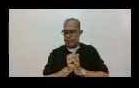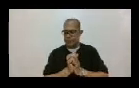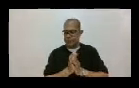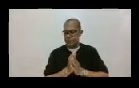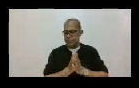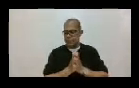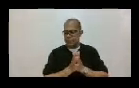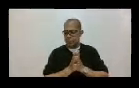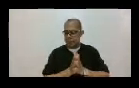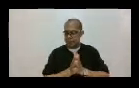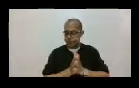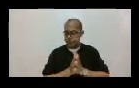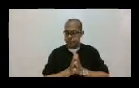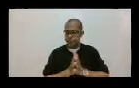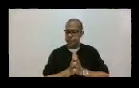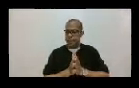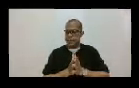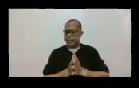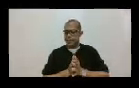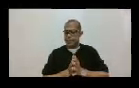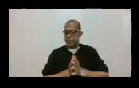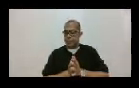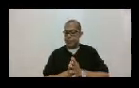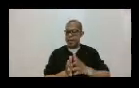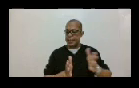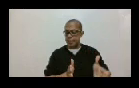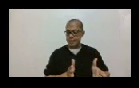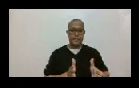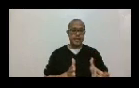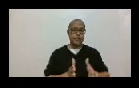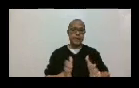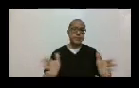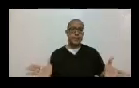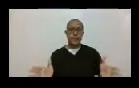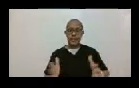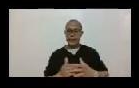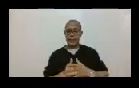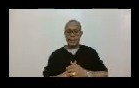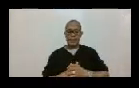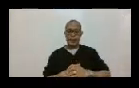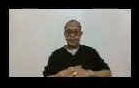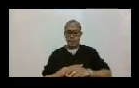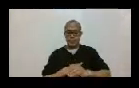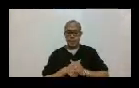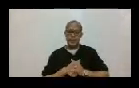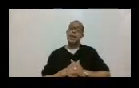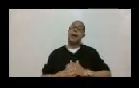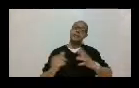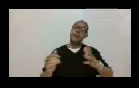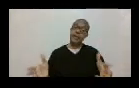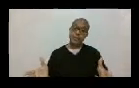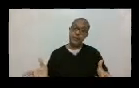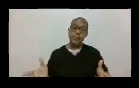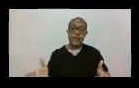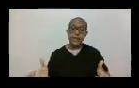fixação desse conhecimento mas vamos entender o que que existem vantagens serve por exemplo uma das vantagens da